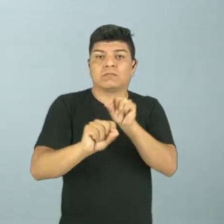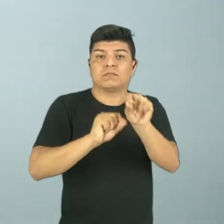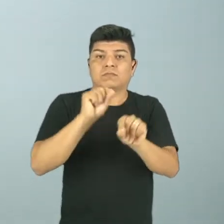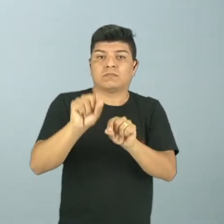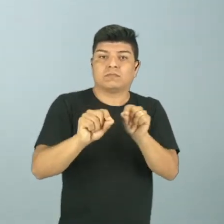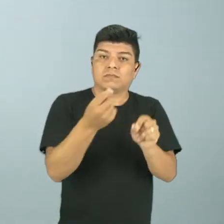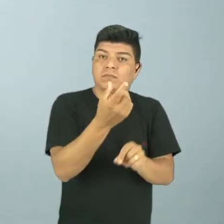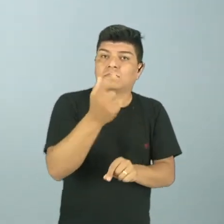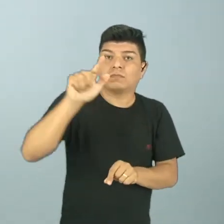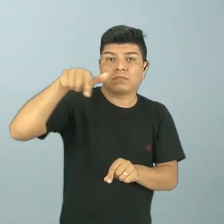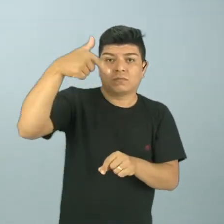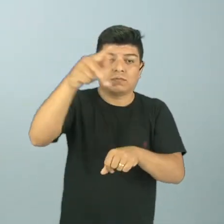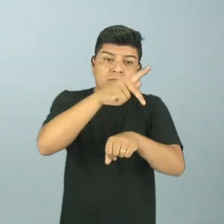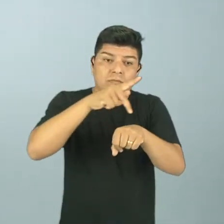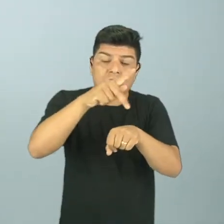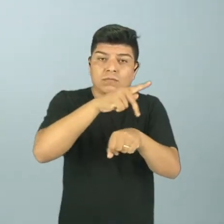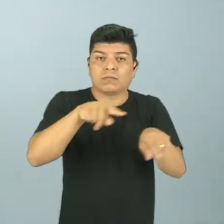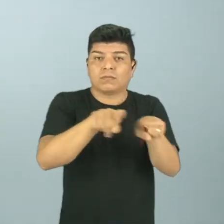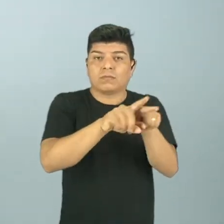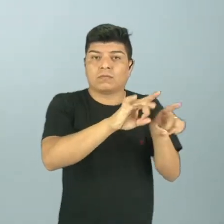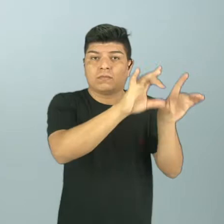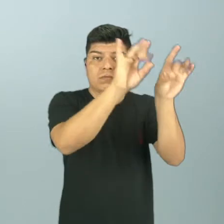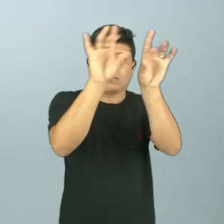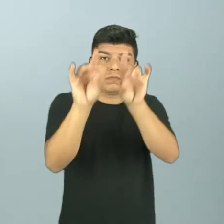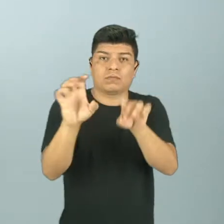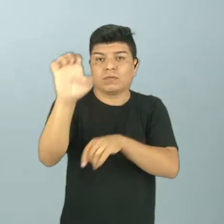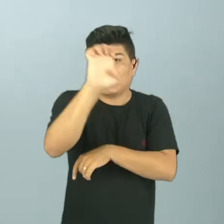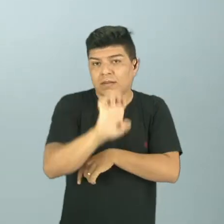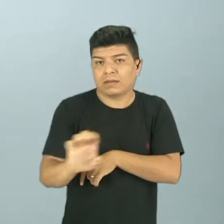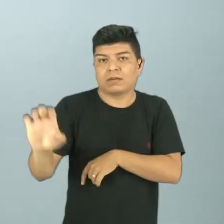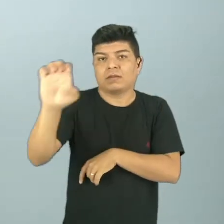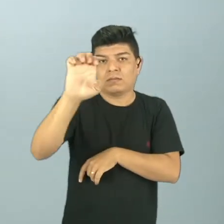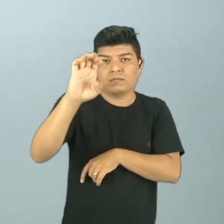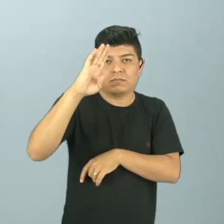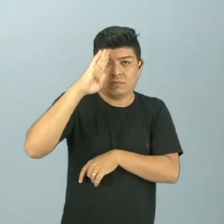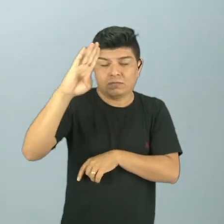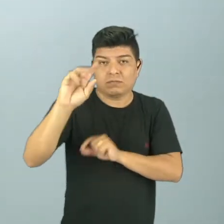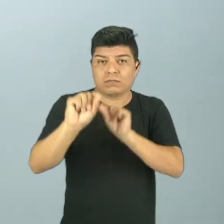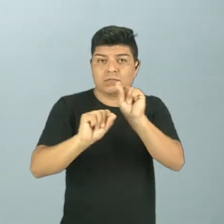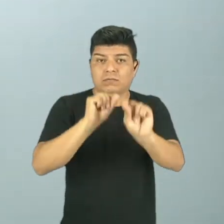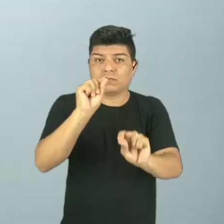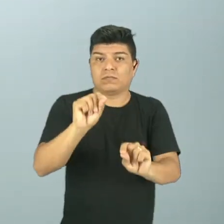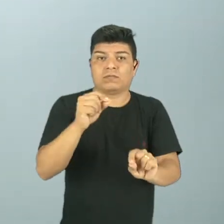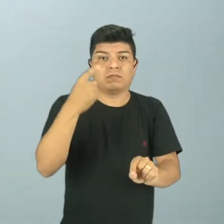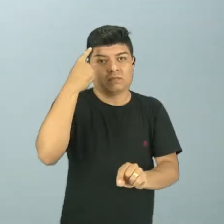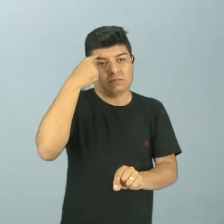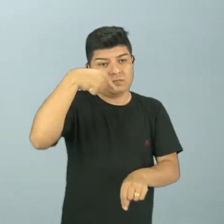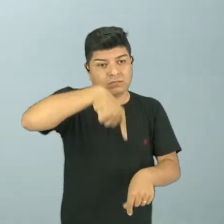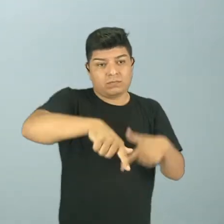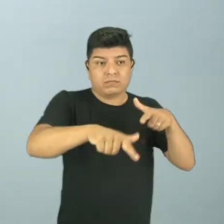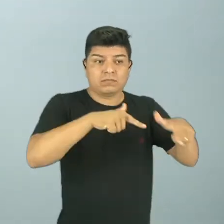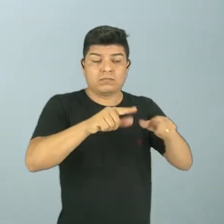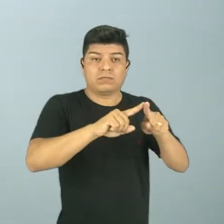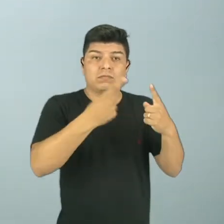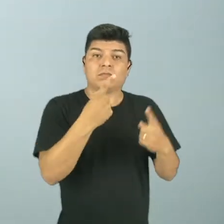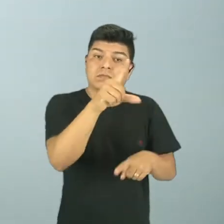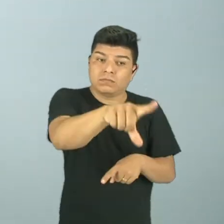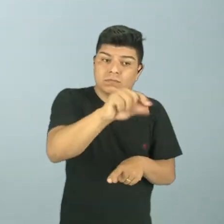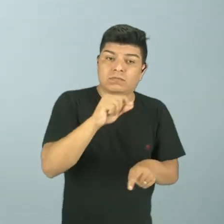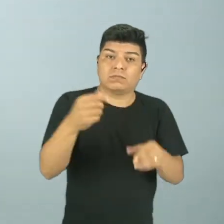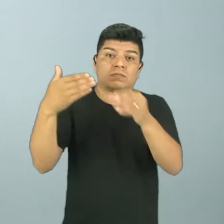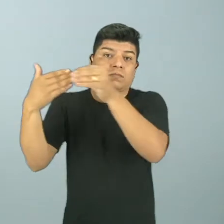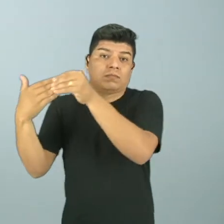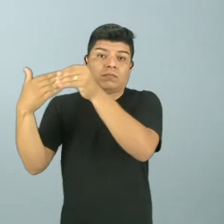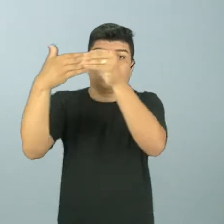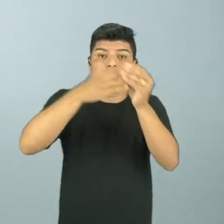obra estrangeira, em especial a mão de obra europeia. Ou seja, tem-se mão de obra aqui sim, só que eles vão preferir trazer